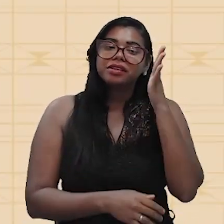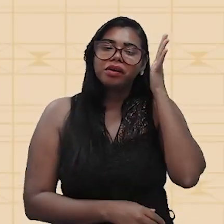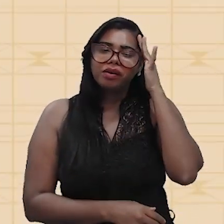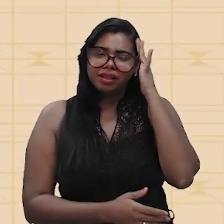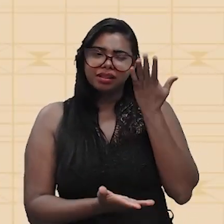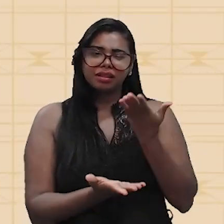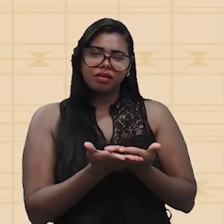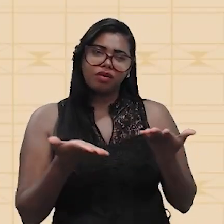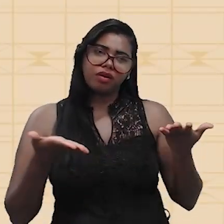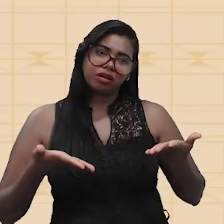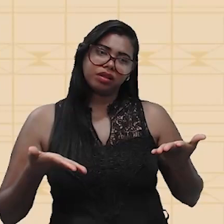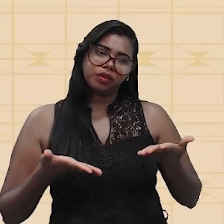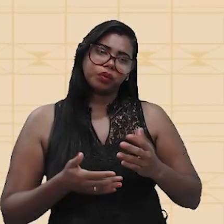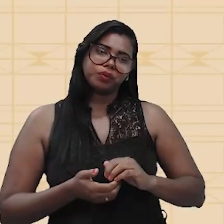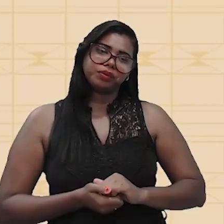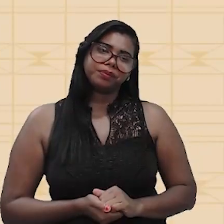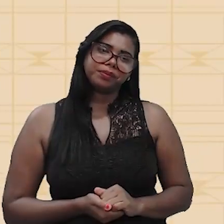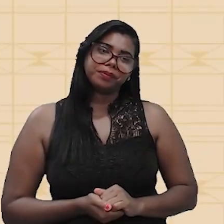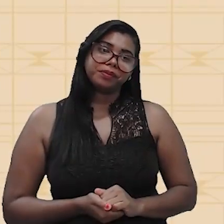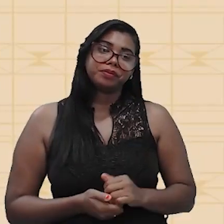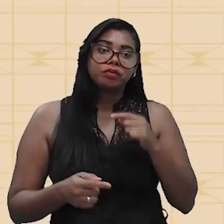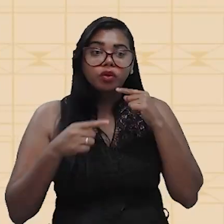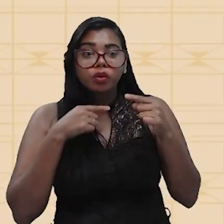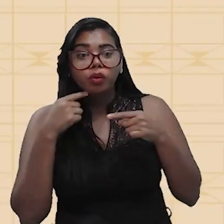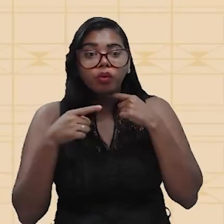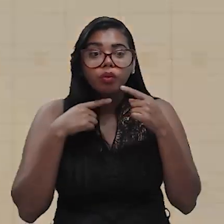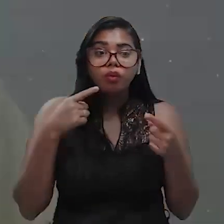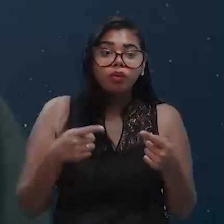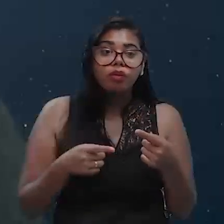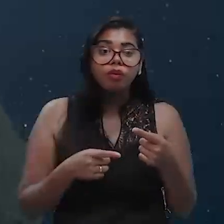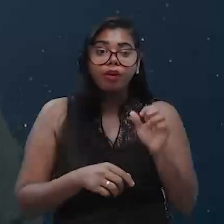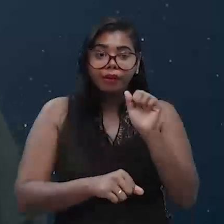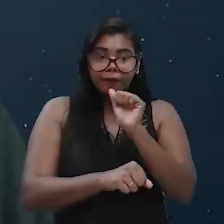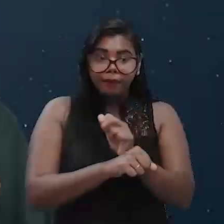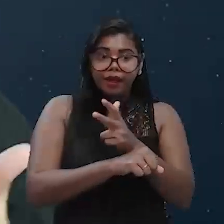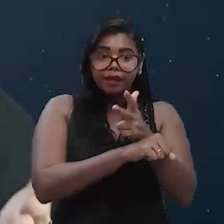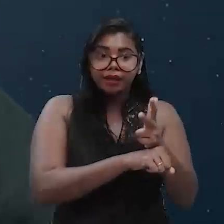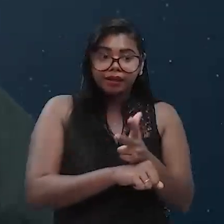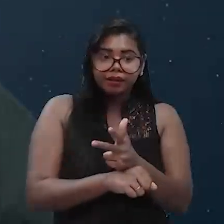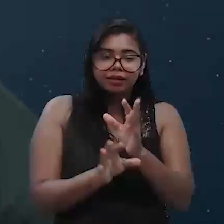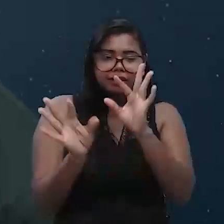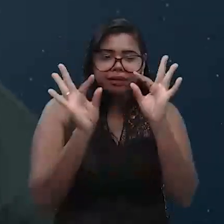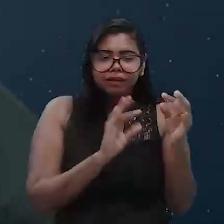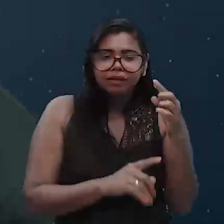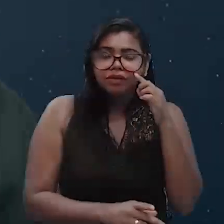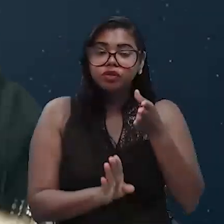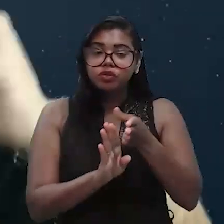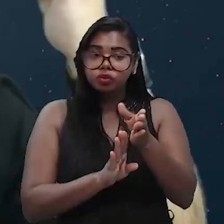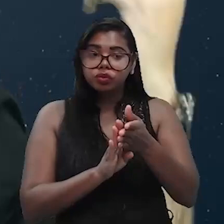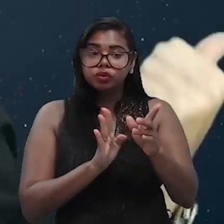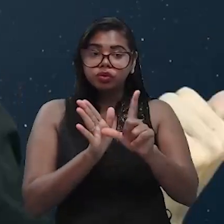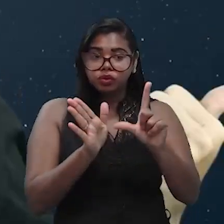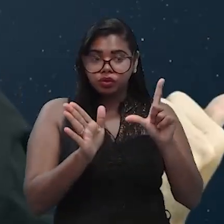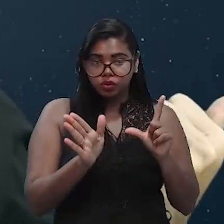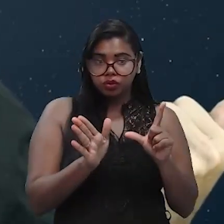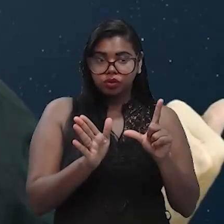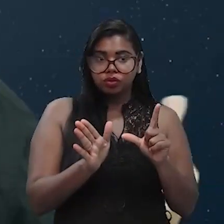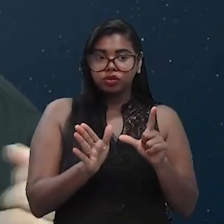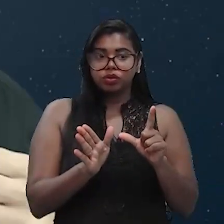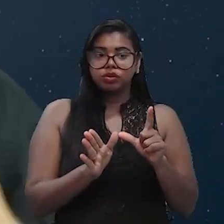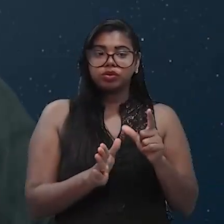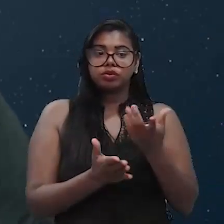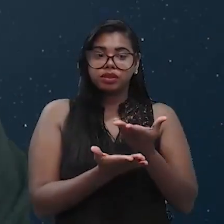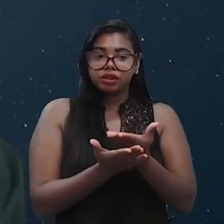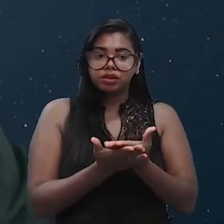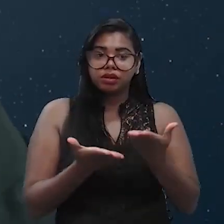se você ficou com alguma dúvida, reveja essa aula. Só que eu te aconselho que antes que você reveja essa aula de hoje, veja as aulas